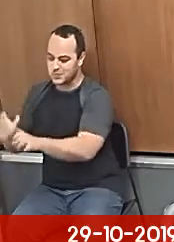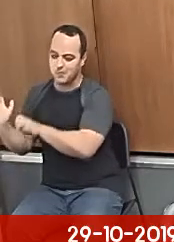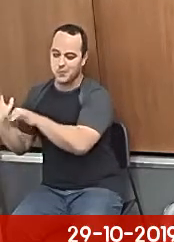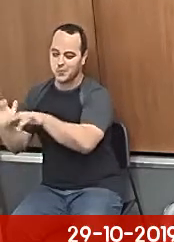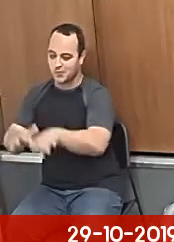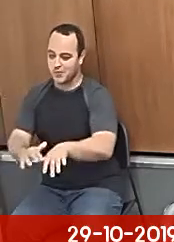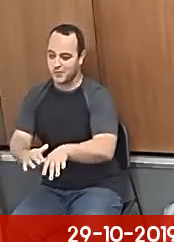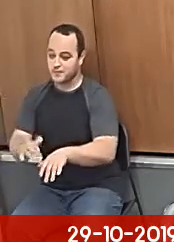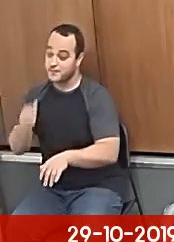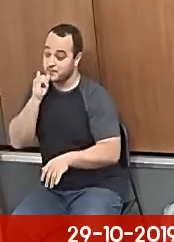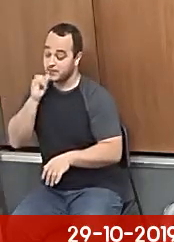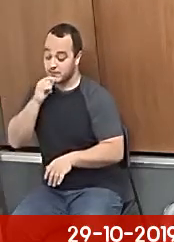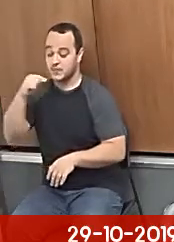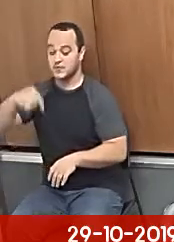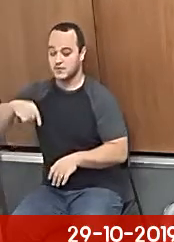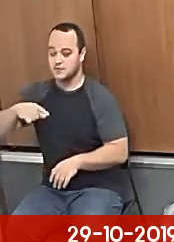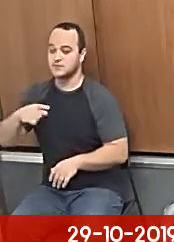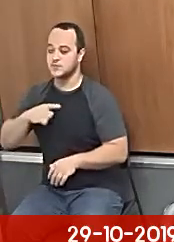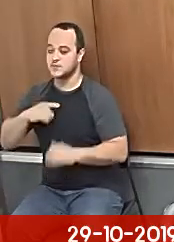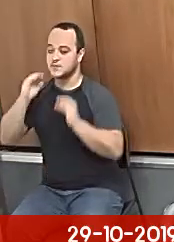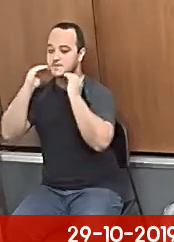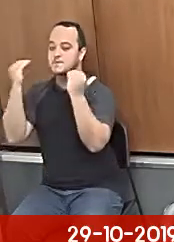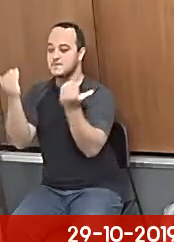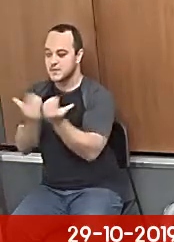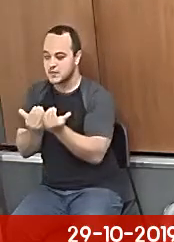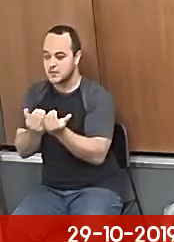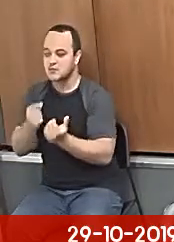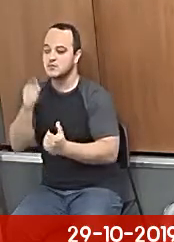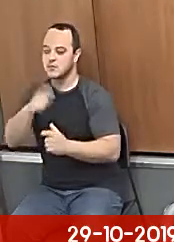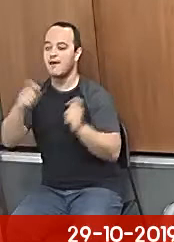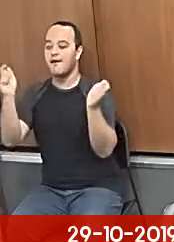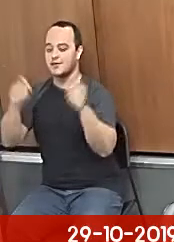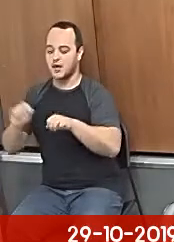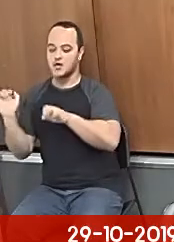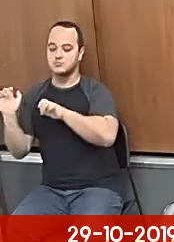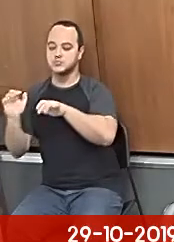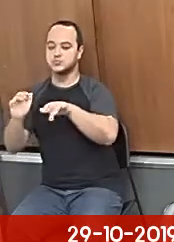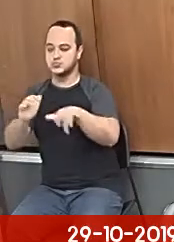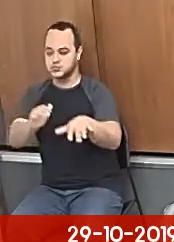lá. Às vezes consegue uma abertura.